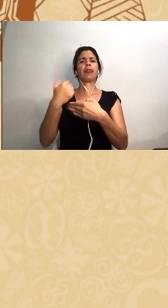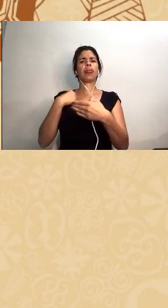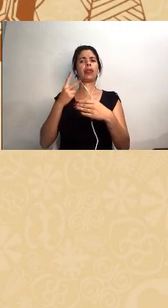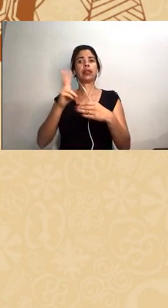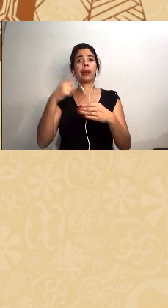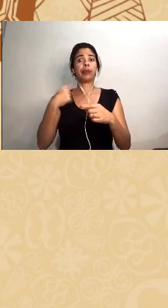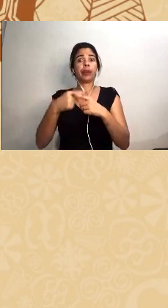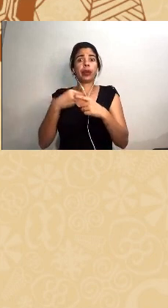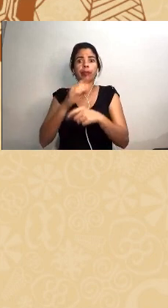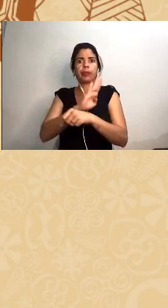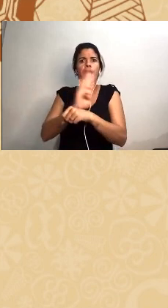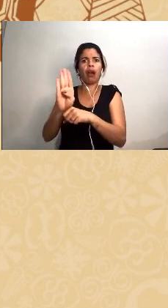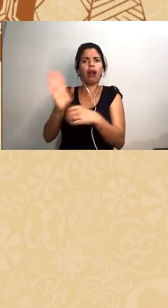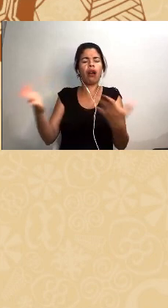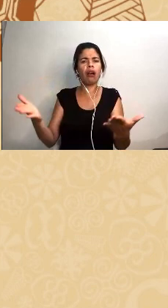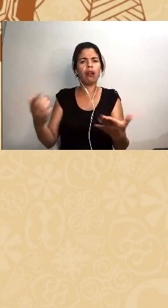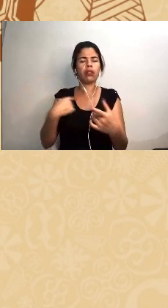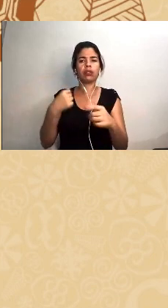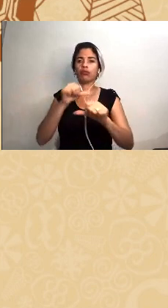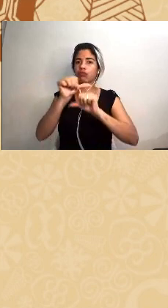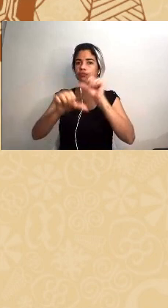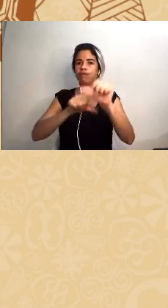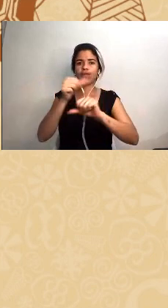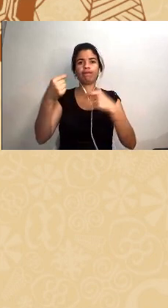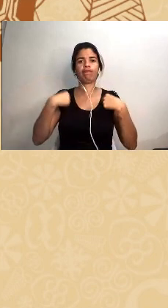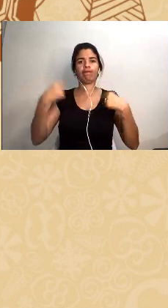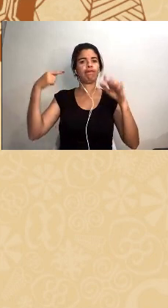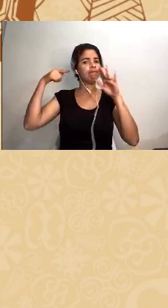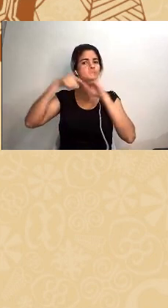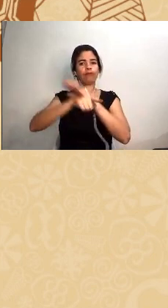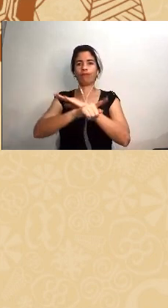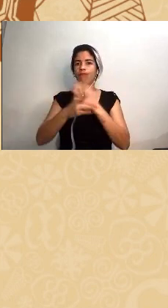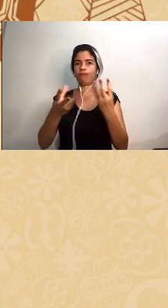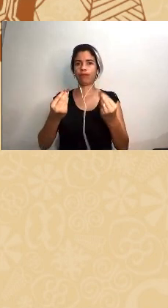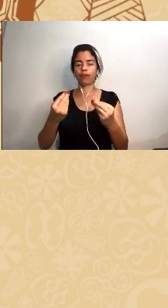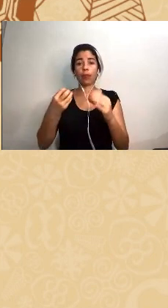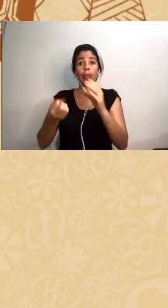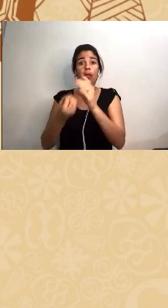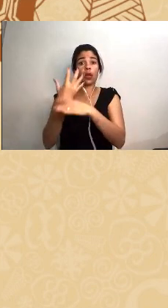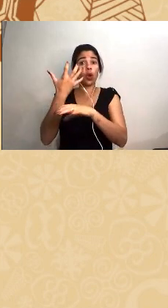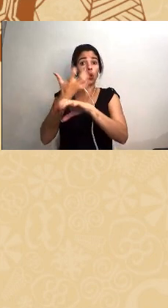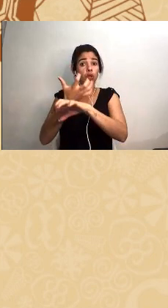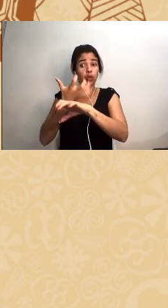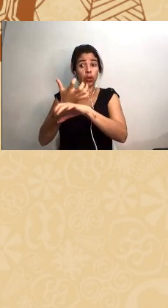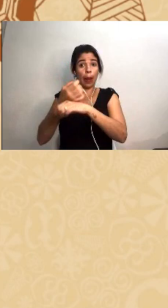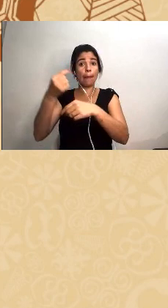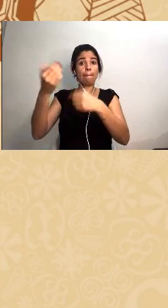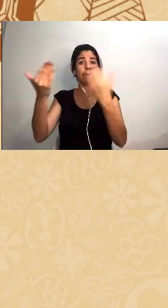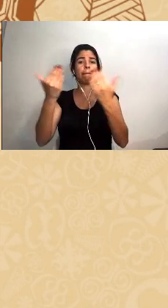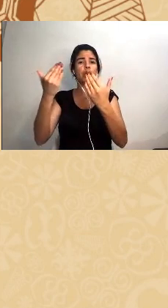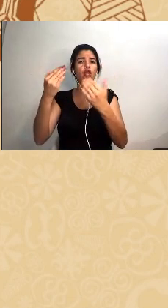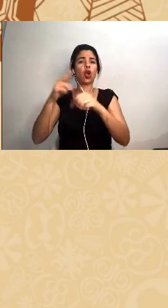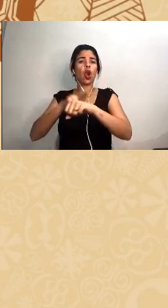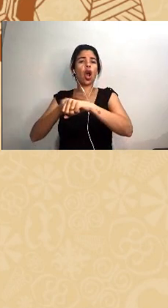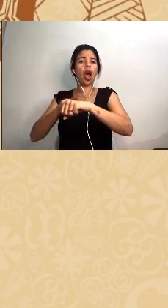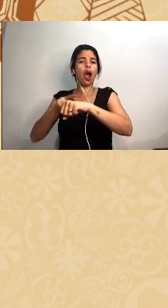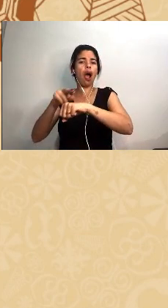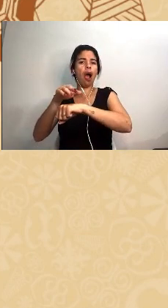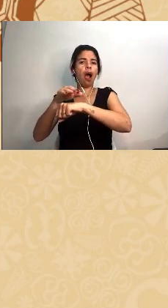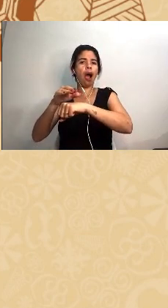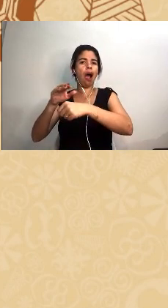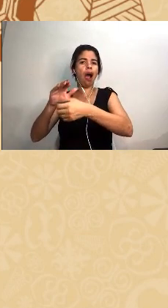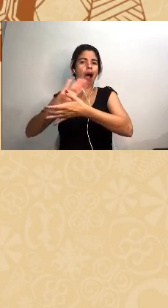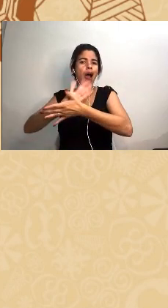E, né, isso me transformou profundamente. Né, assim. Nós criamos uma disciplina de psicologia social do racismo, onde eu nunca dou